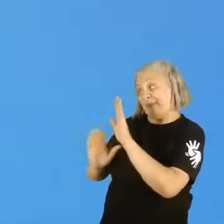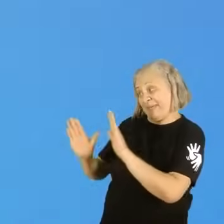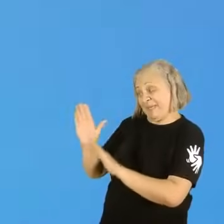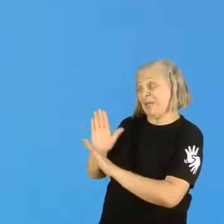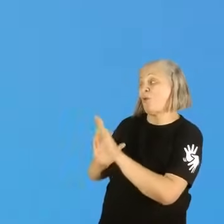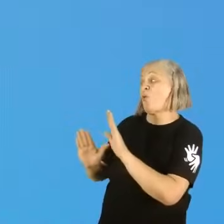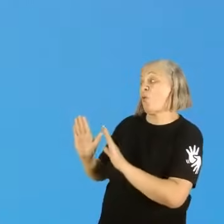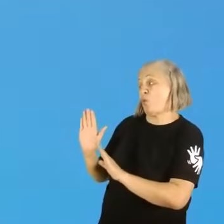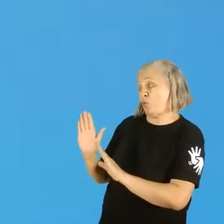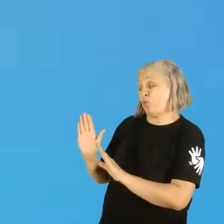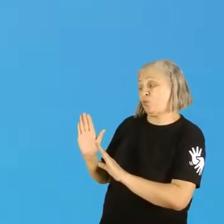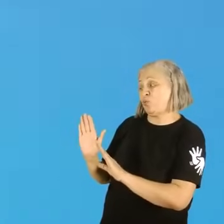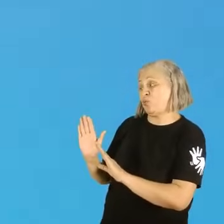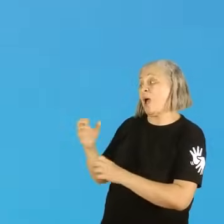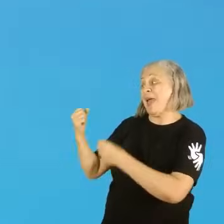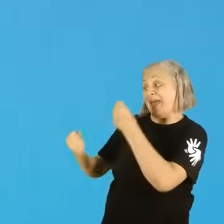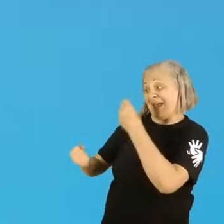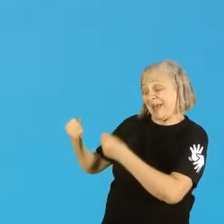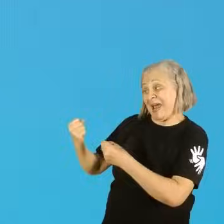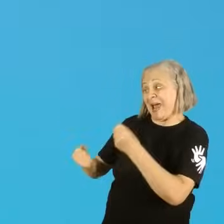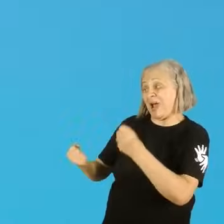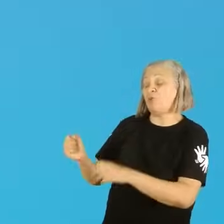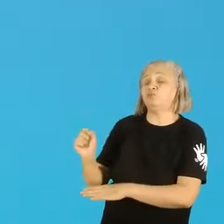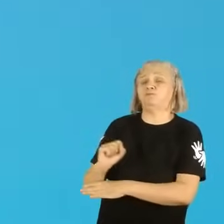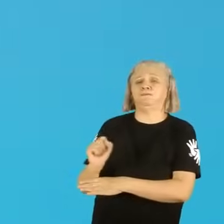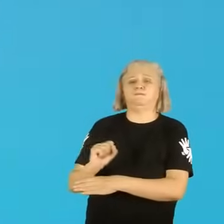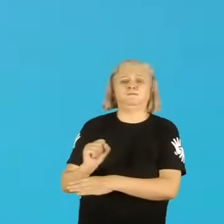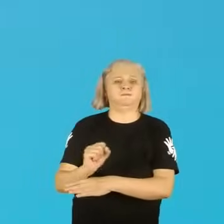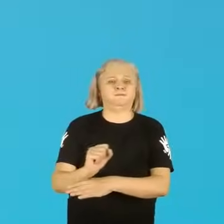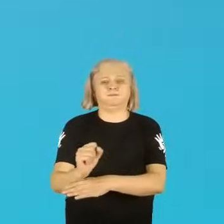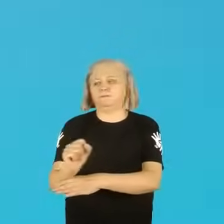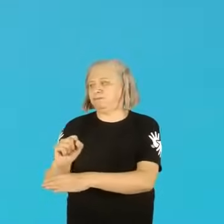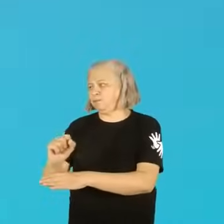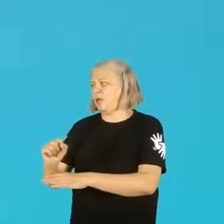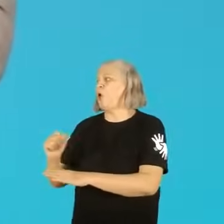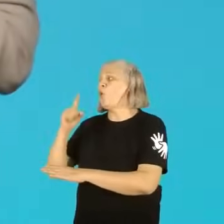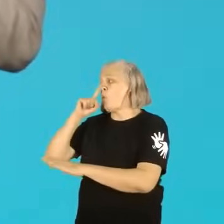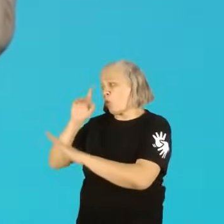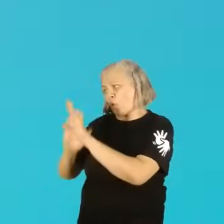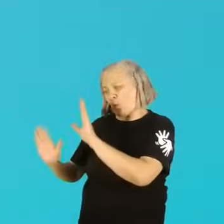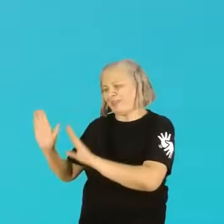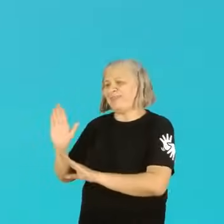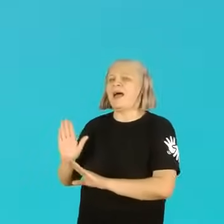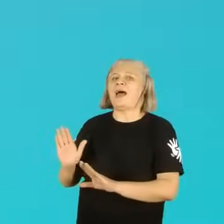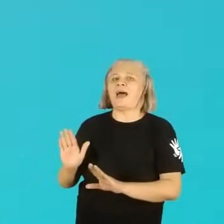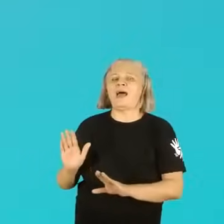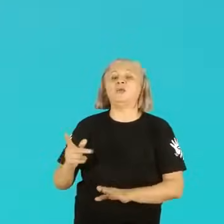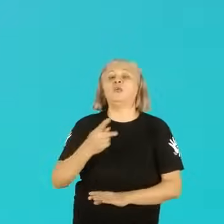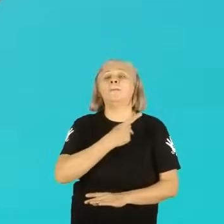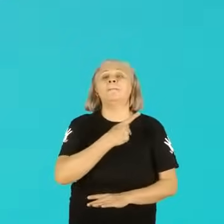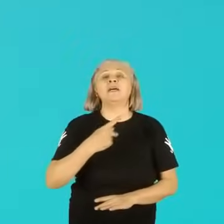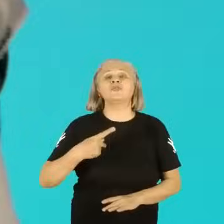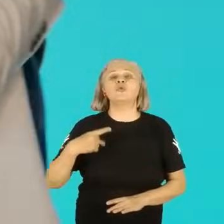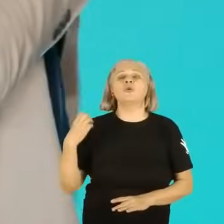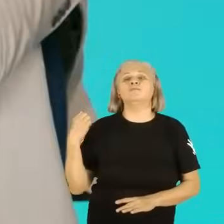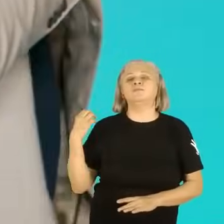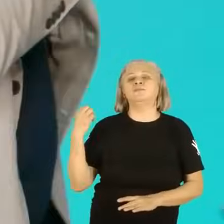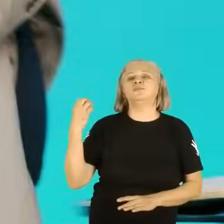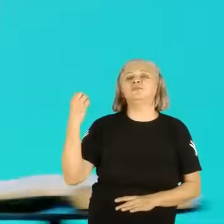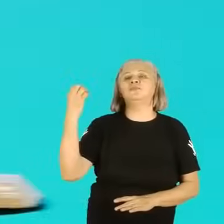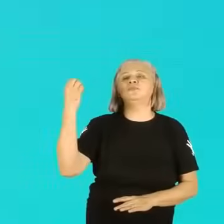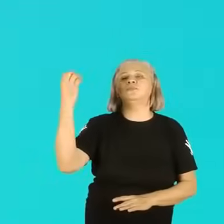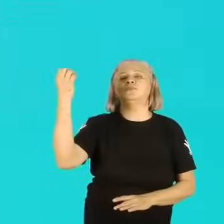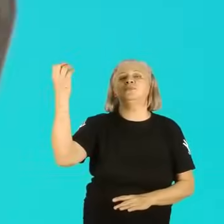tornou numa questão de poucos minutos. E eu estava viajando. Eu e minha esposa, a gente tinha